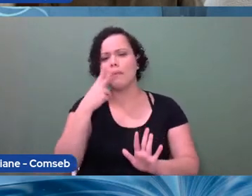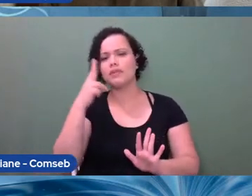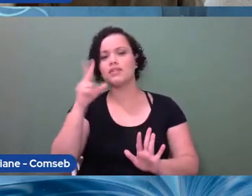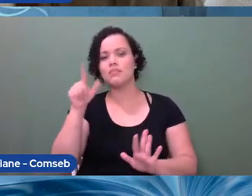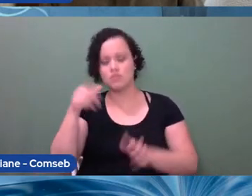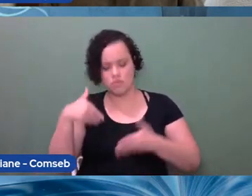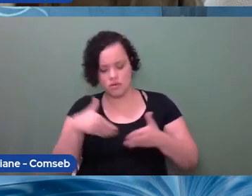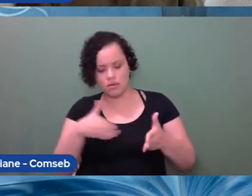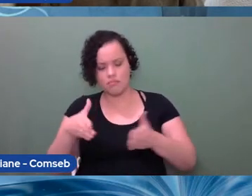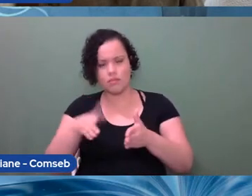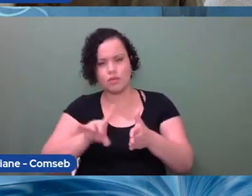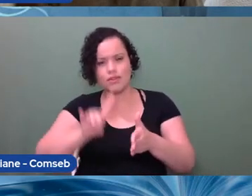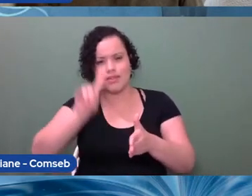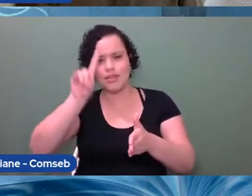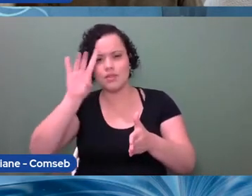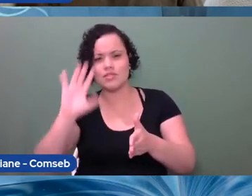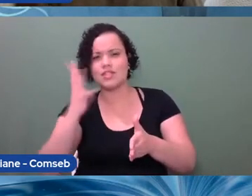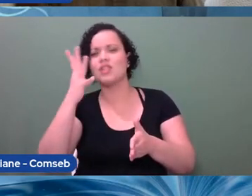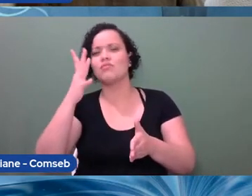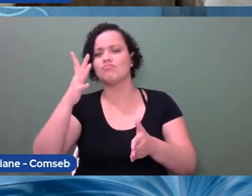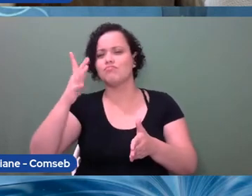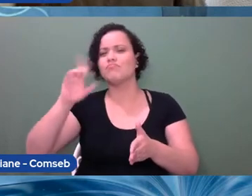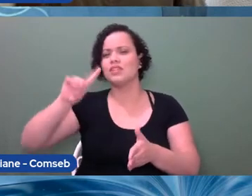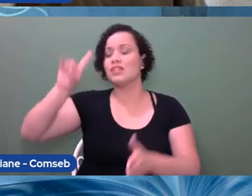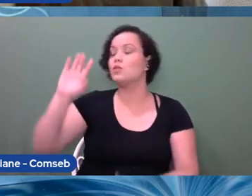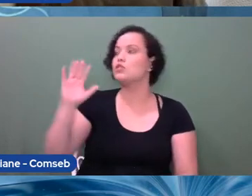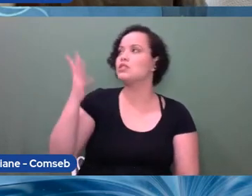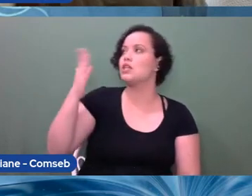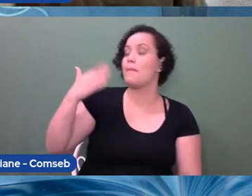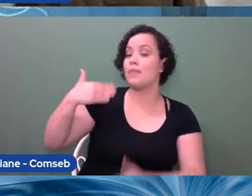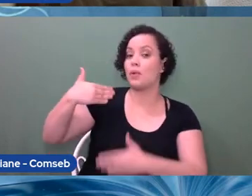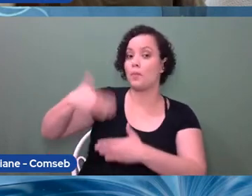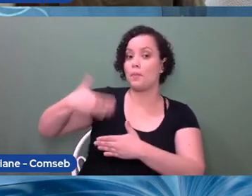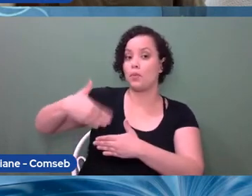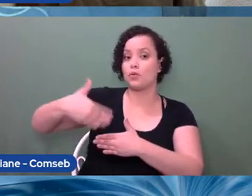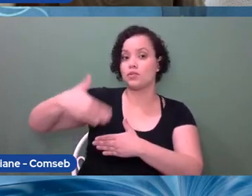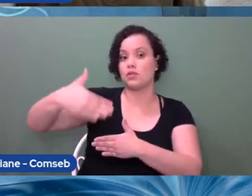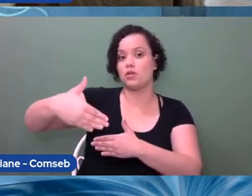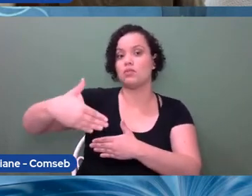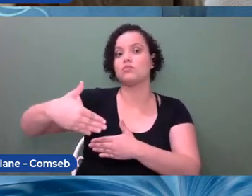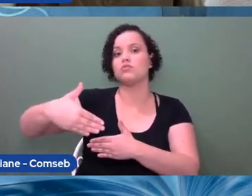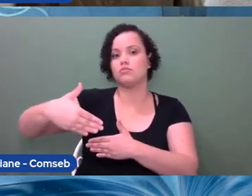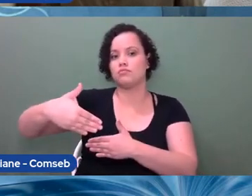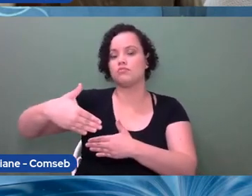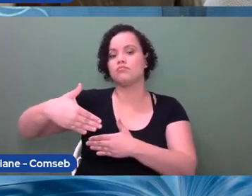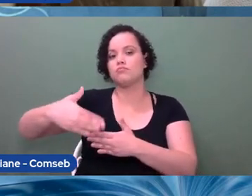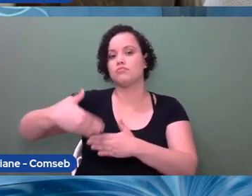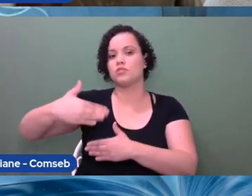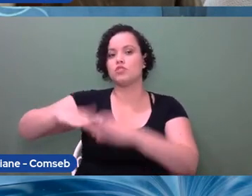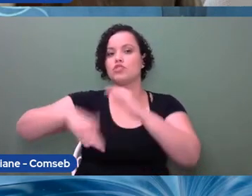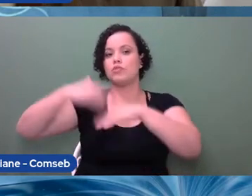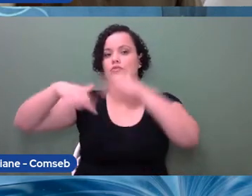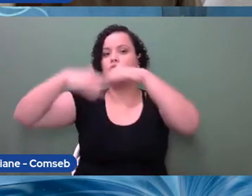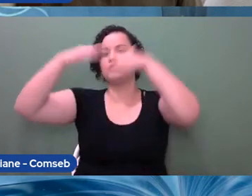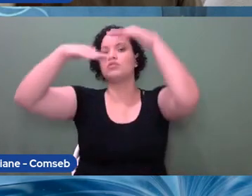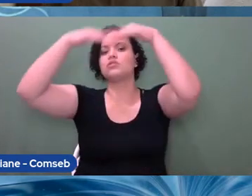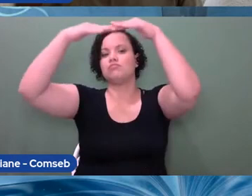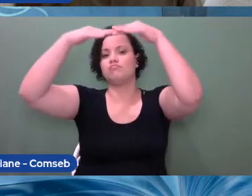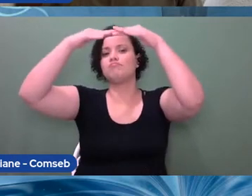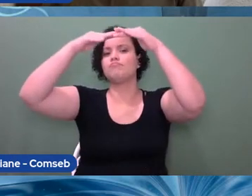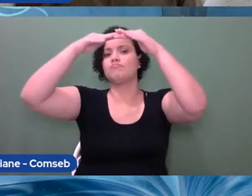criou e que Deus cria para o processo de evolução das suas